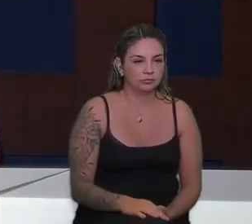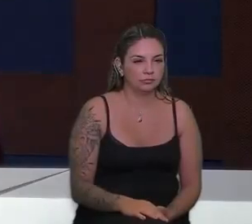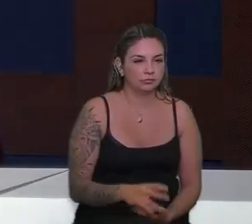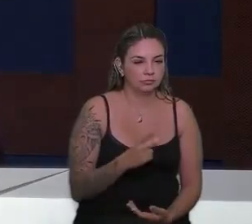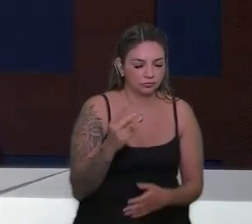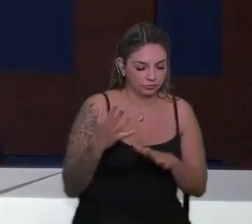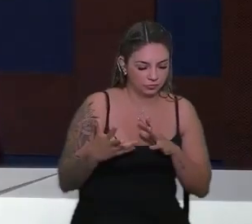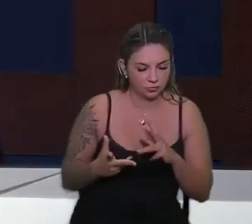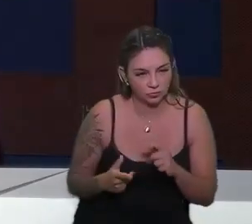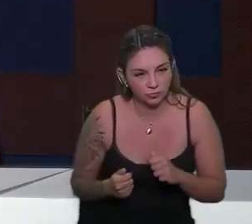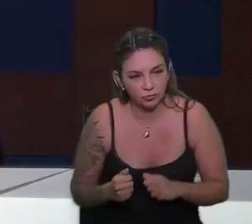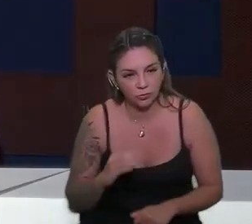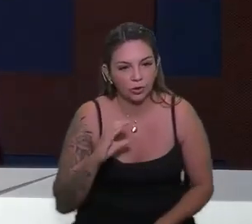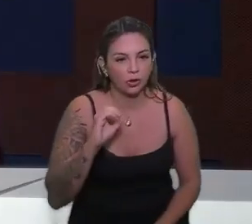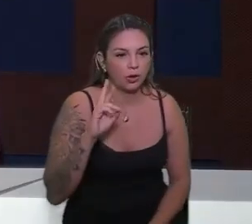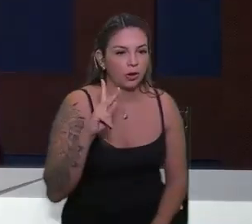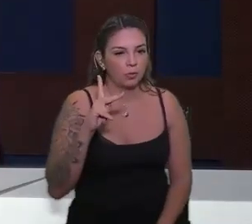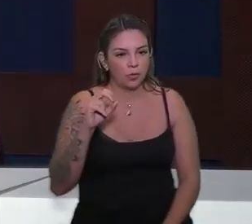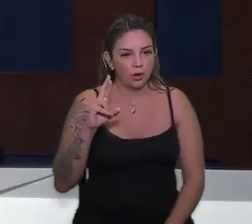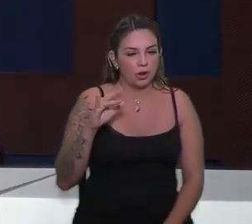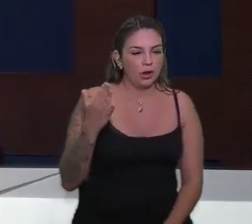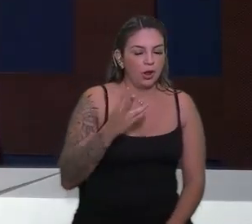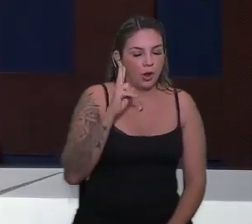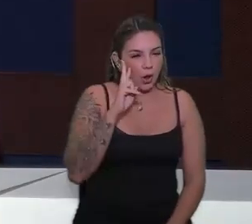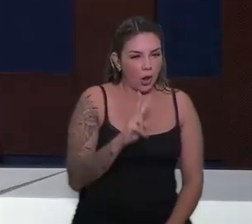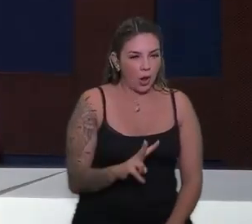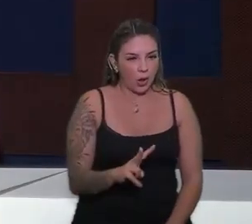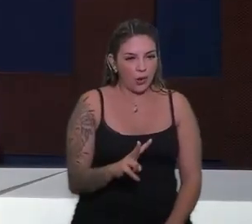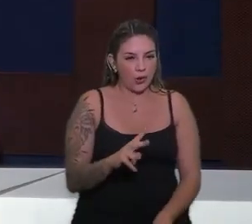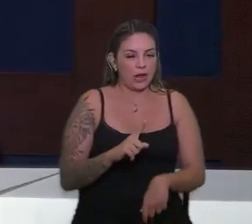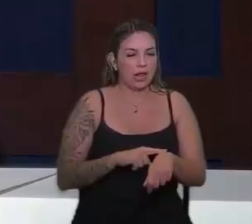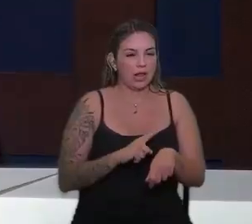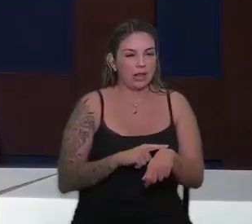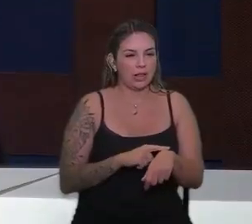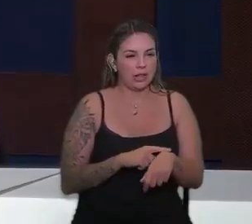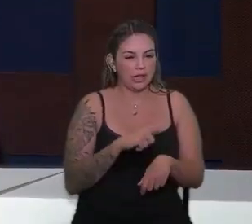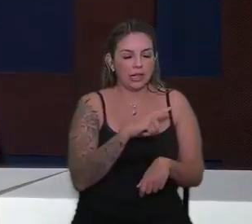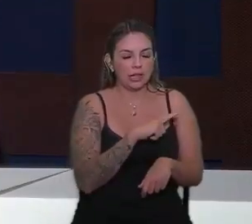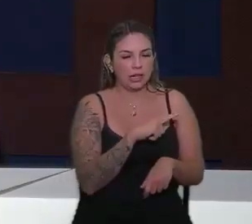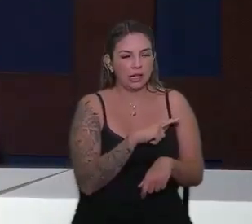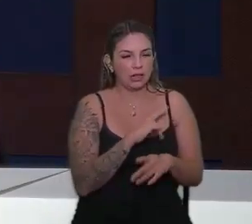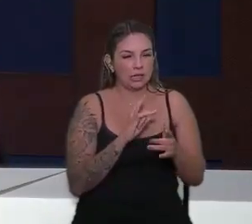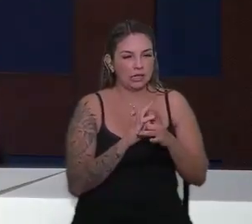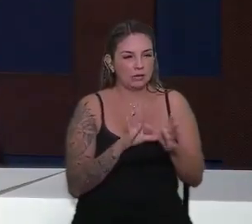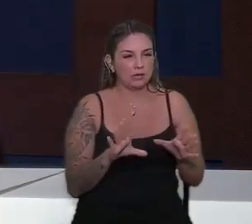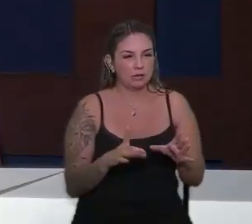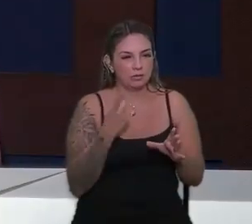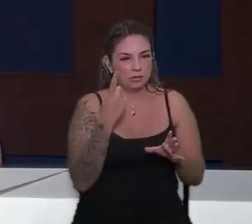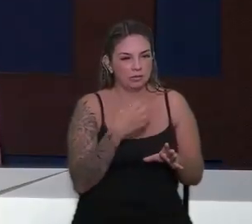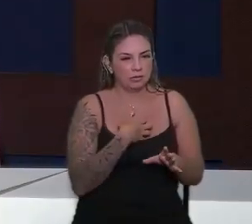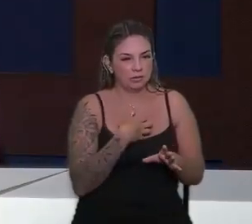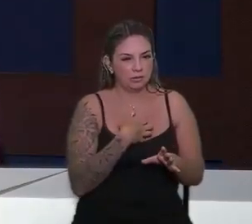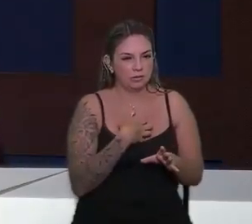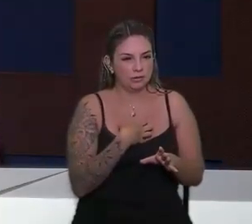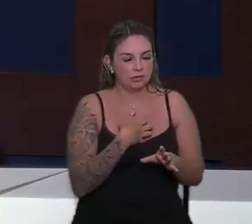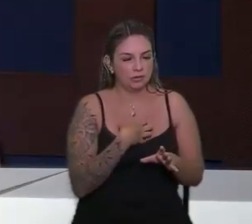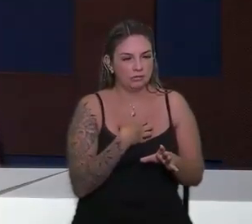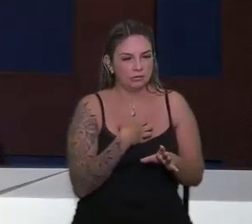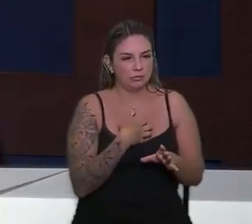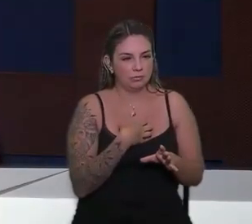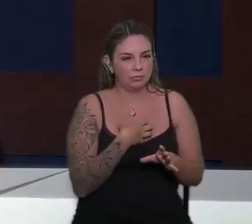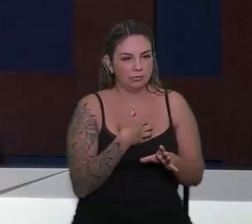recém-saído do mundo corporativo, que olha para o tempo que ele tem disponível de uma forma